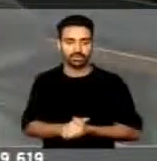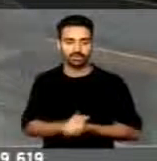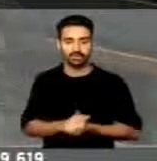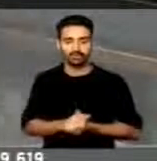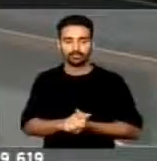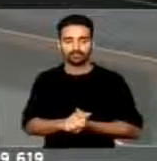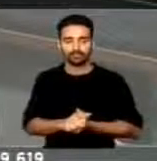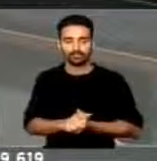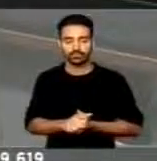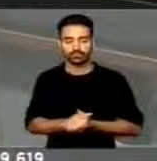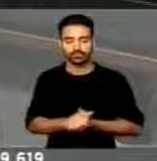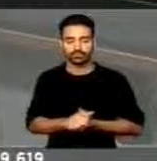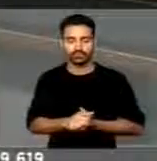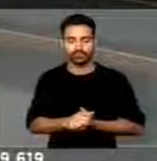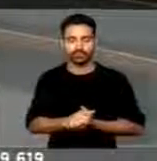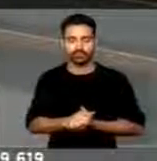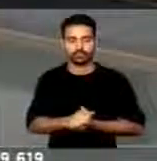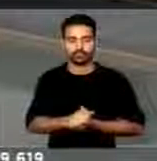Mas